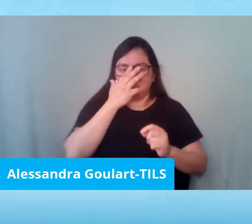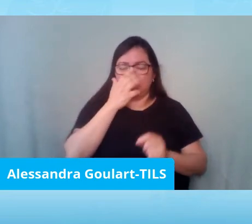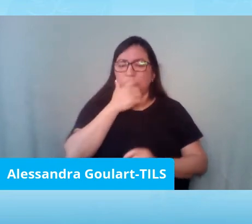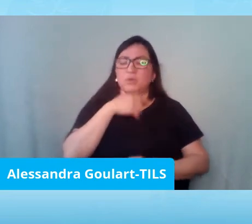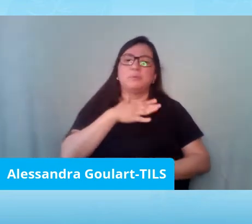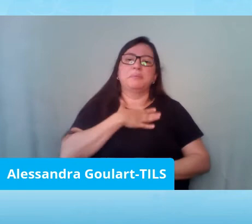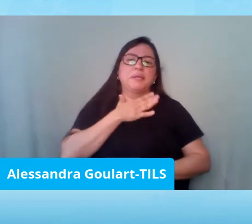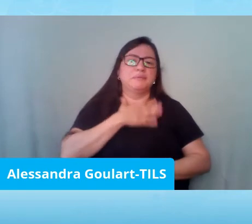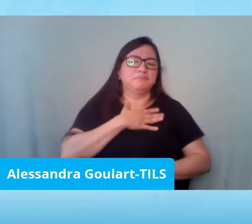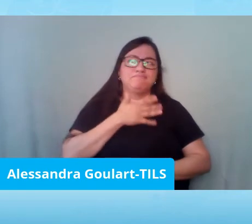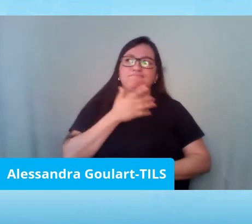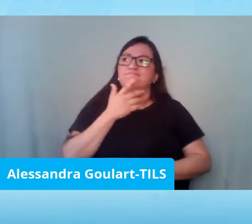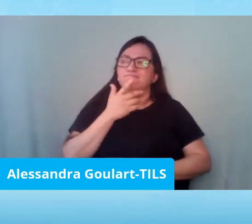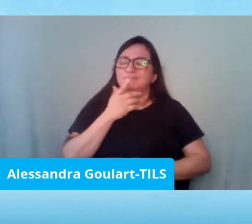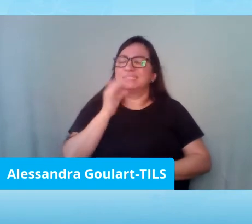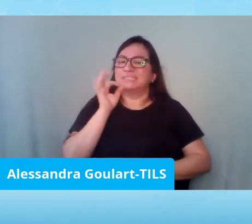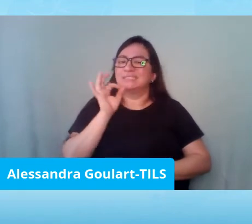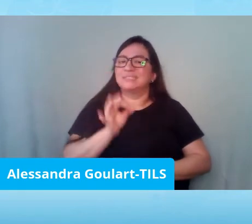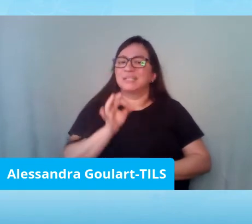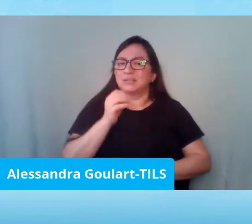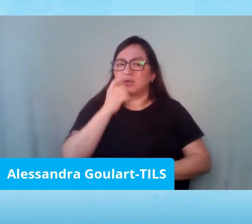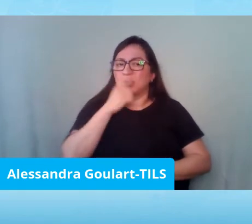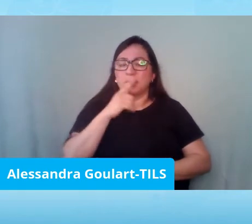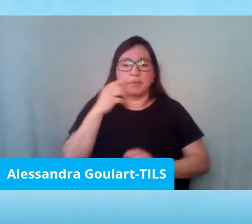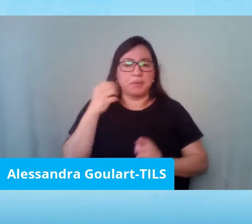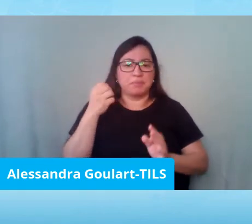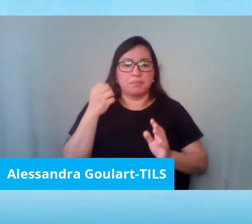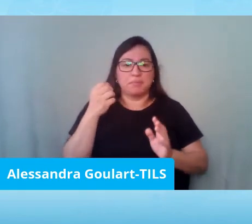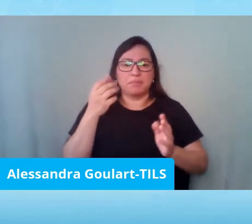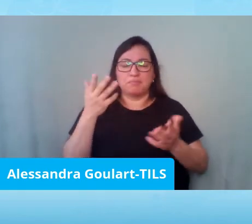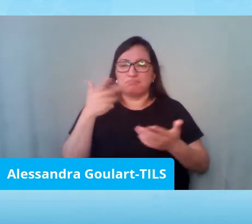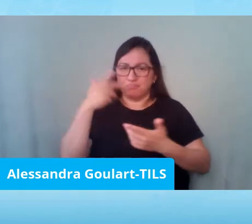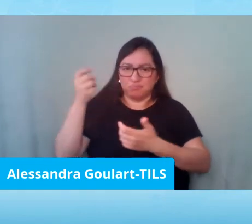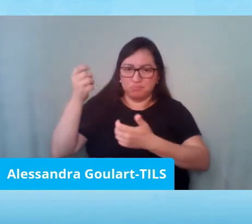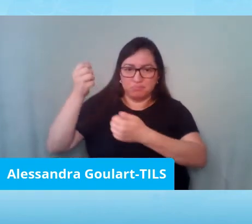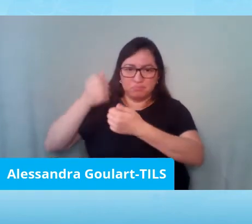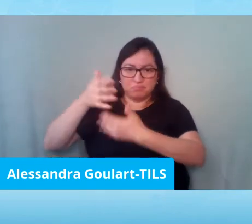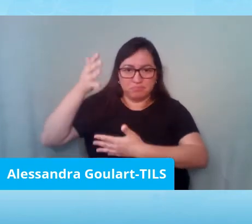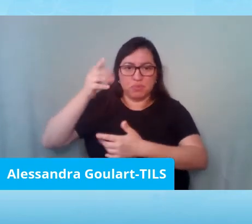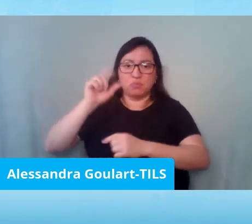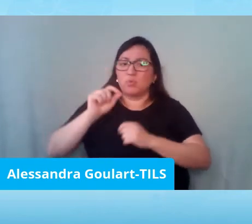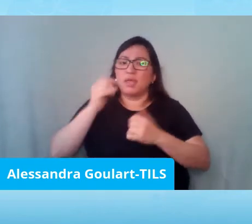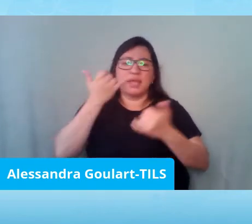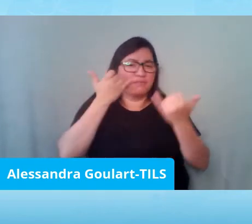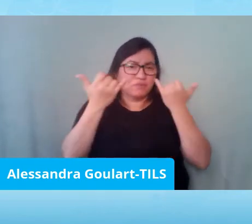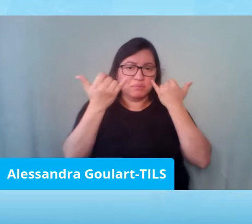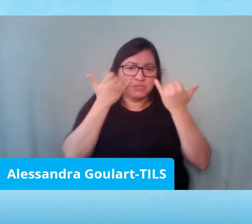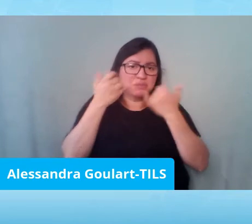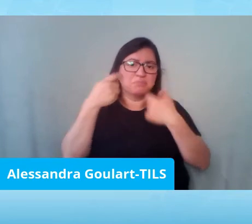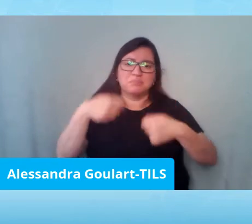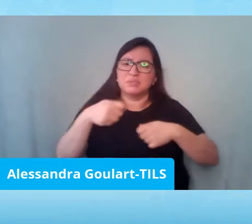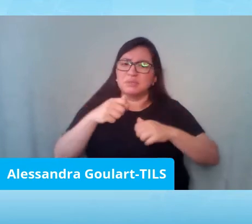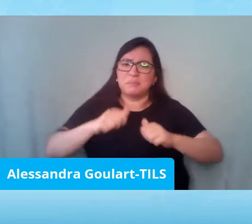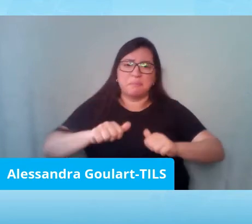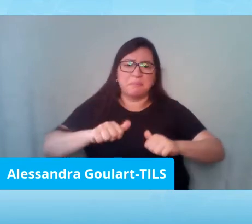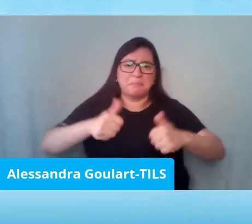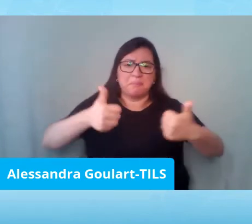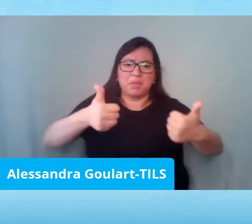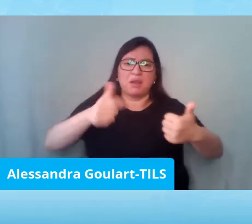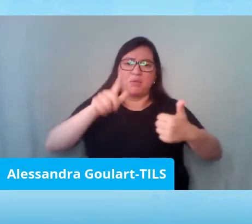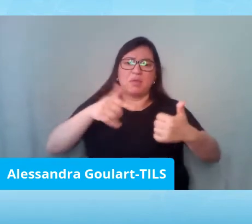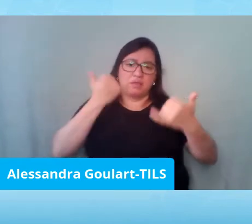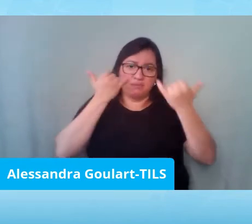eu apostaria muito nisso, como a Marta Almeida colocou, que é a informação, né? Então, a gente precisa saber que